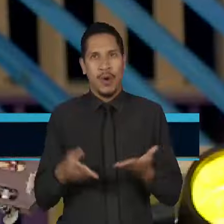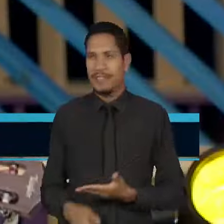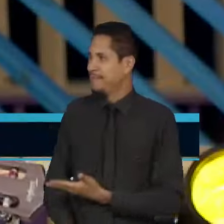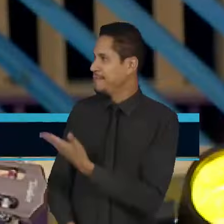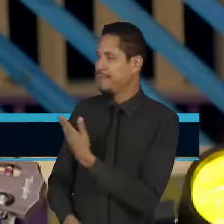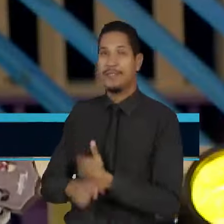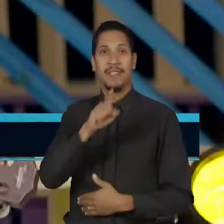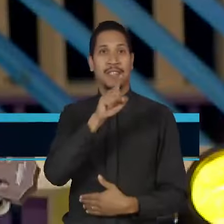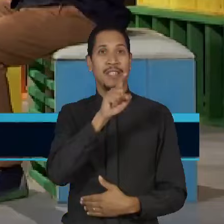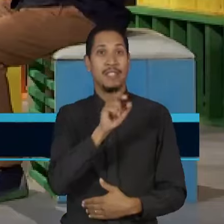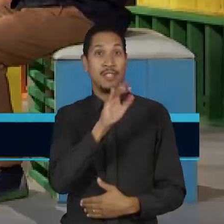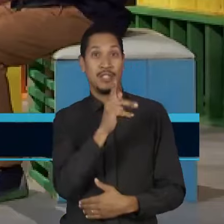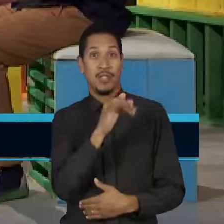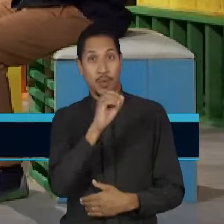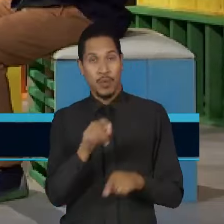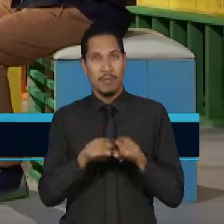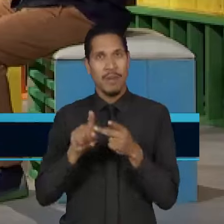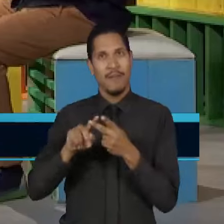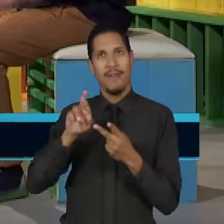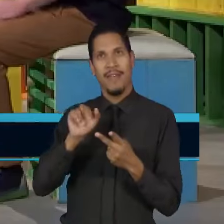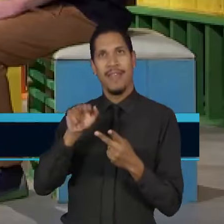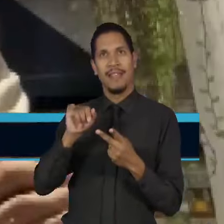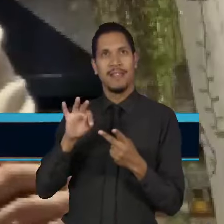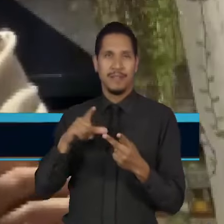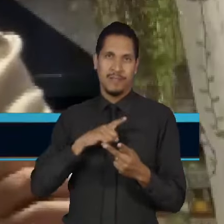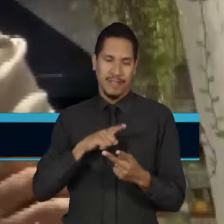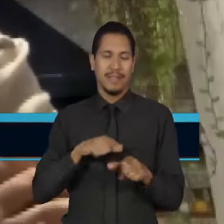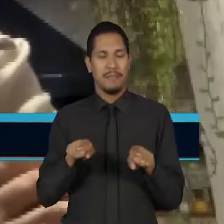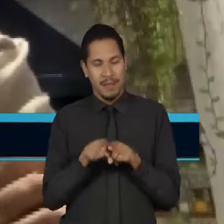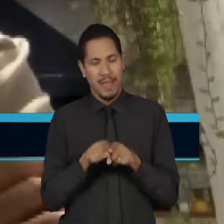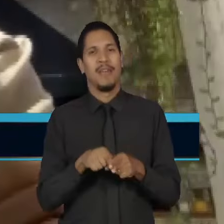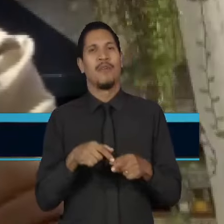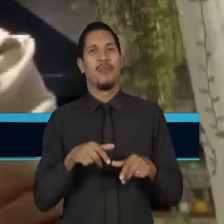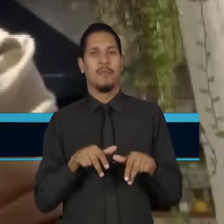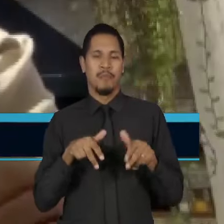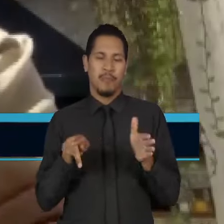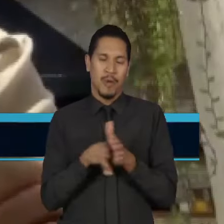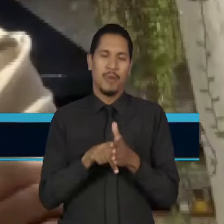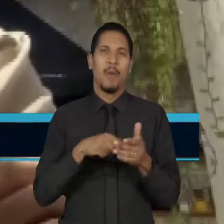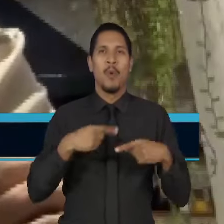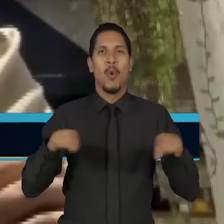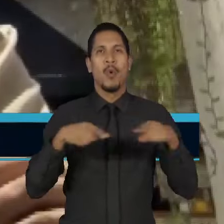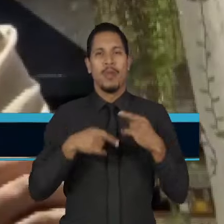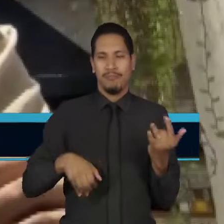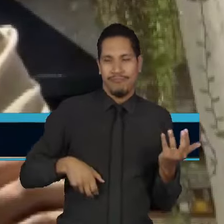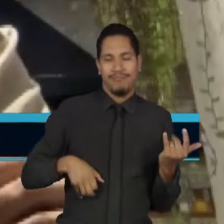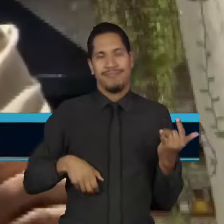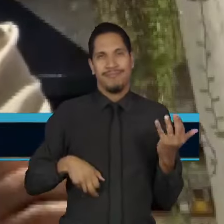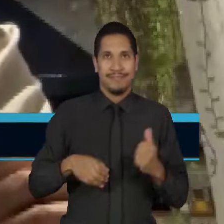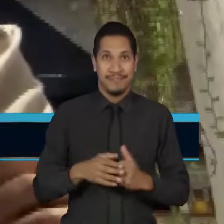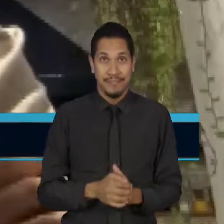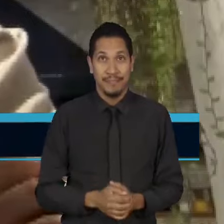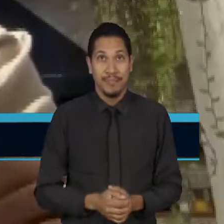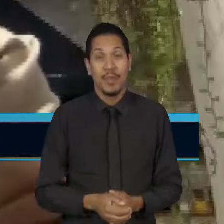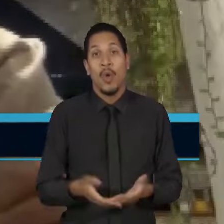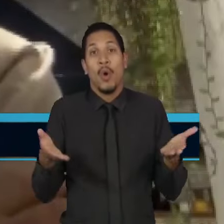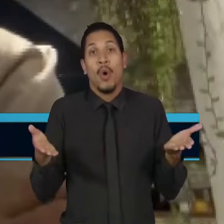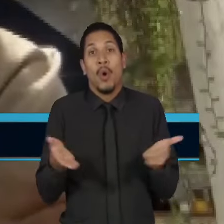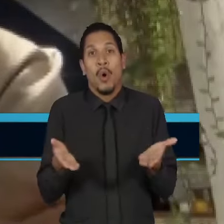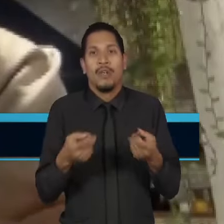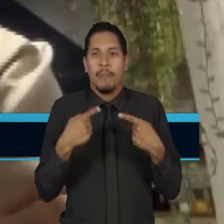Teixeira e Renato Teixeira dão voz ao balaio. A música, ultimamente, da televisão, ela é mais funcional. Ela se